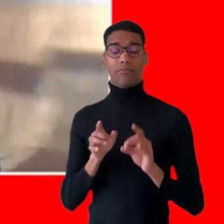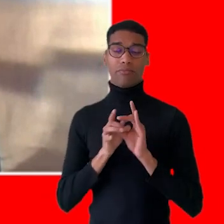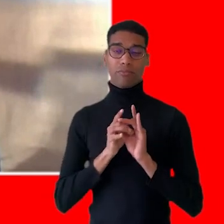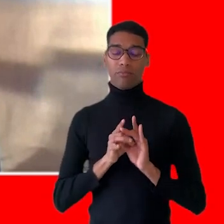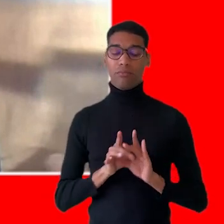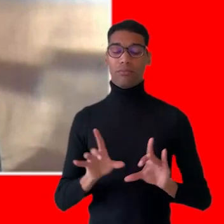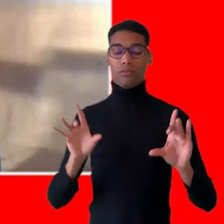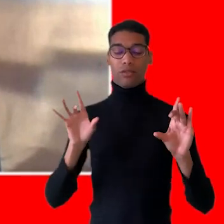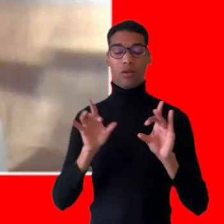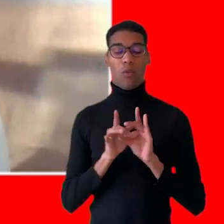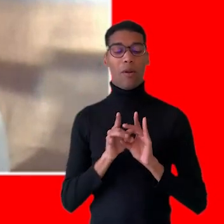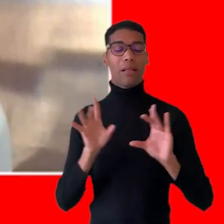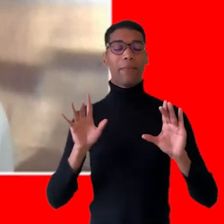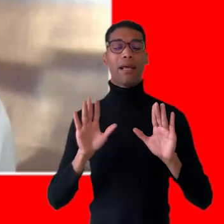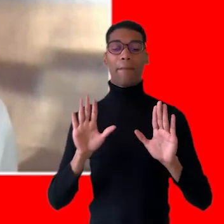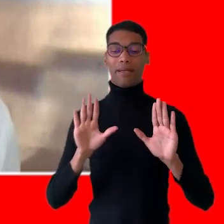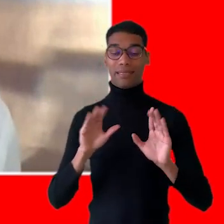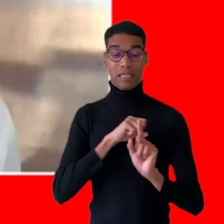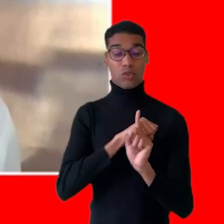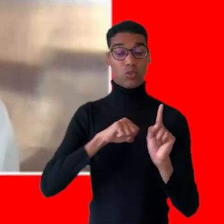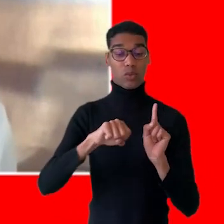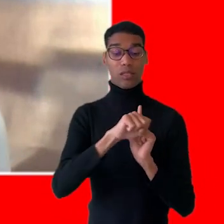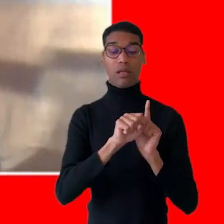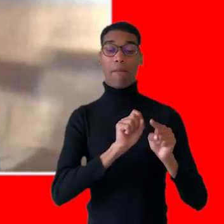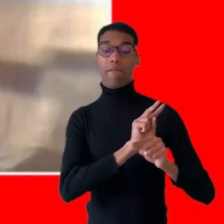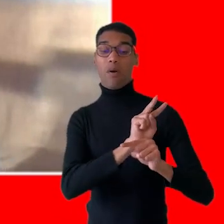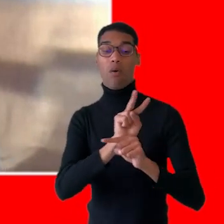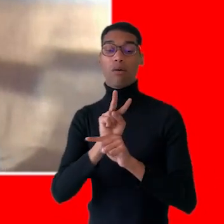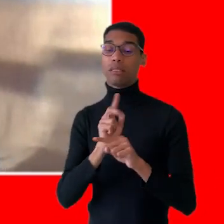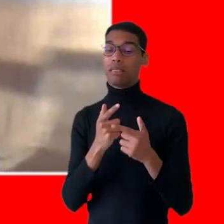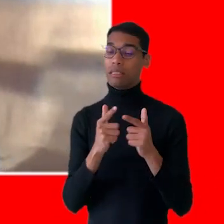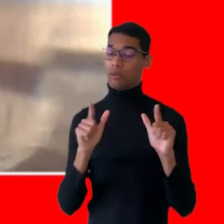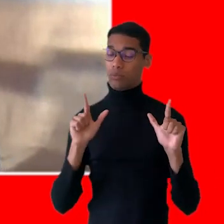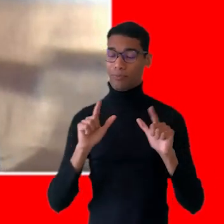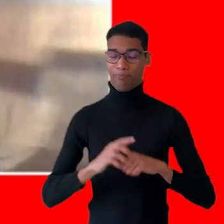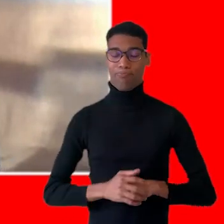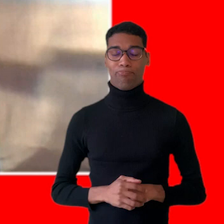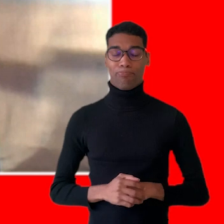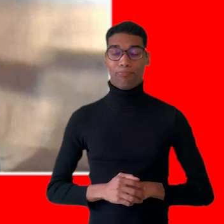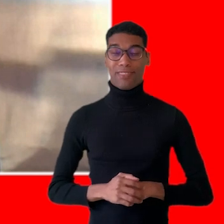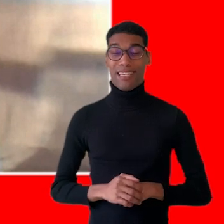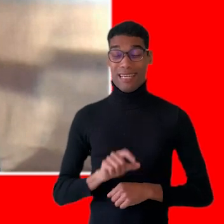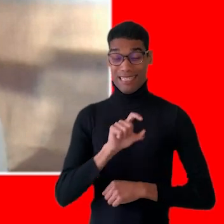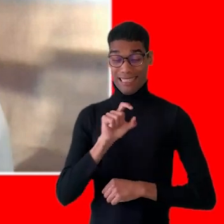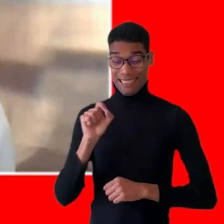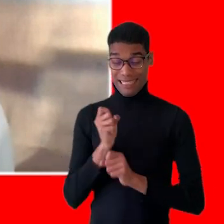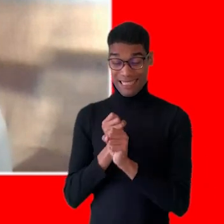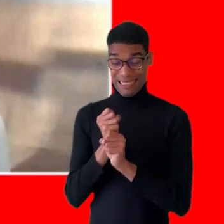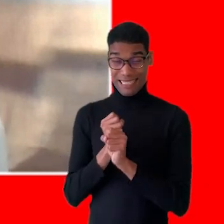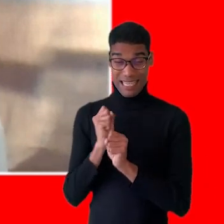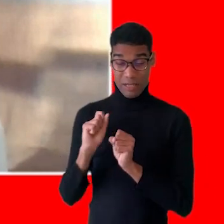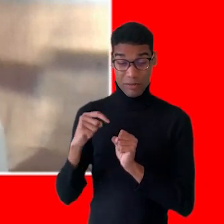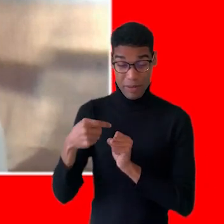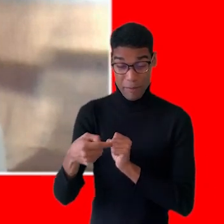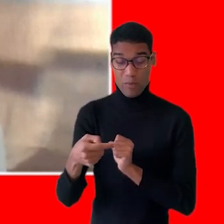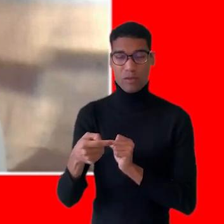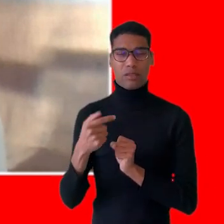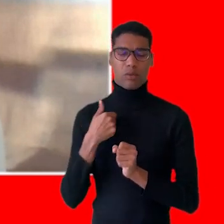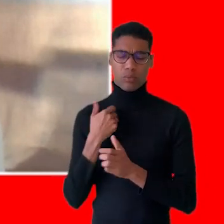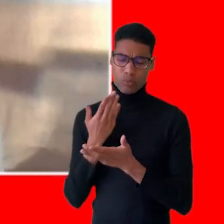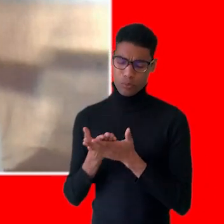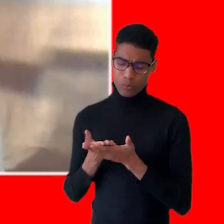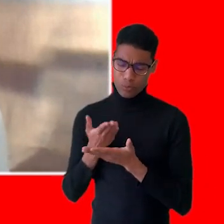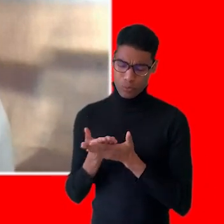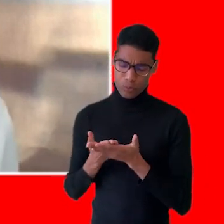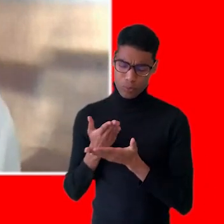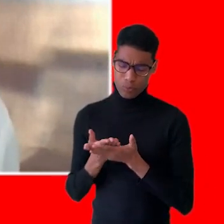uma liberdade sem uma proteção social, né? E nesse centenário que eu estudei durante muito